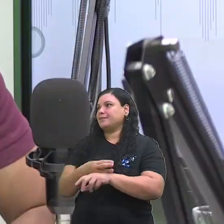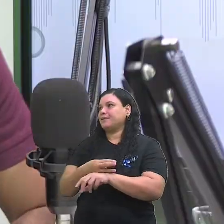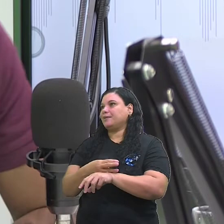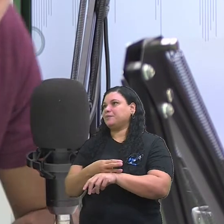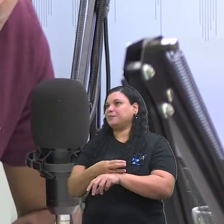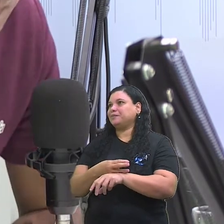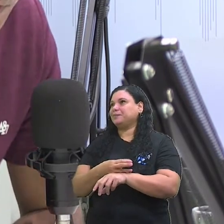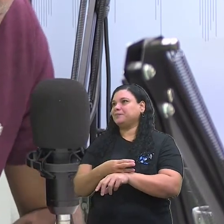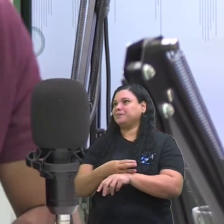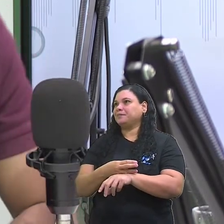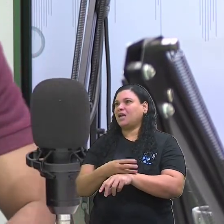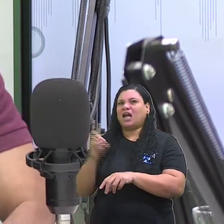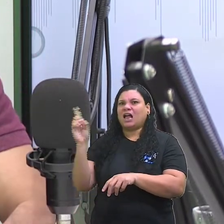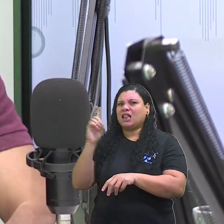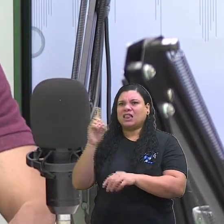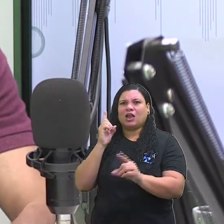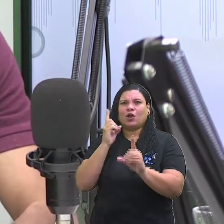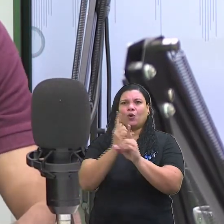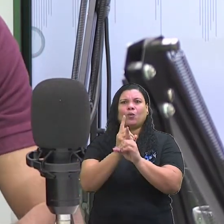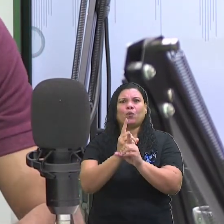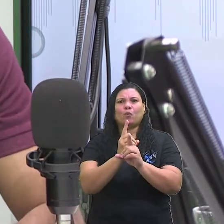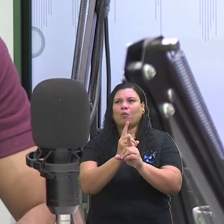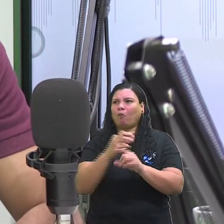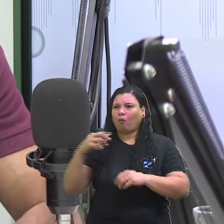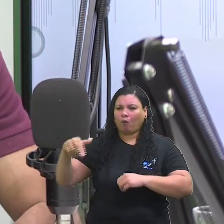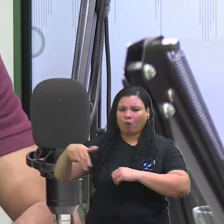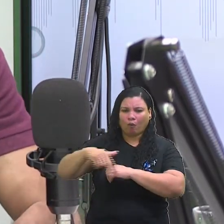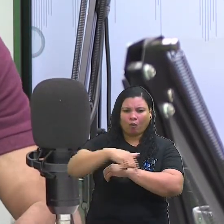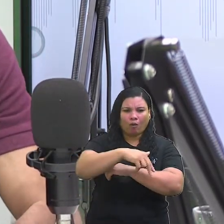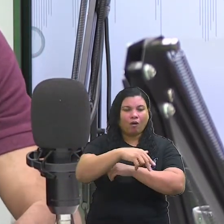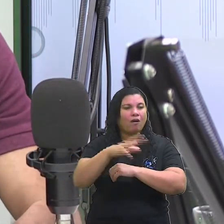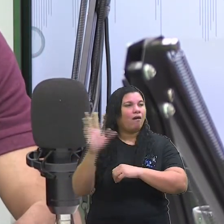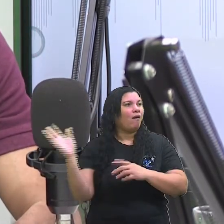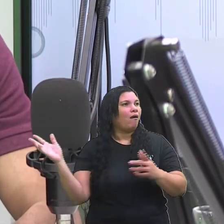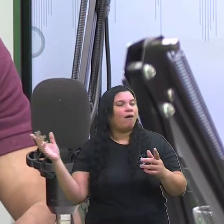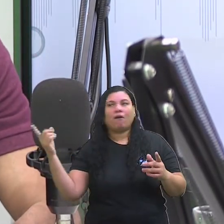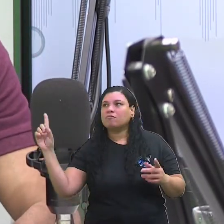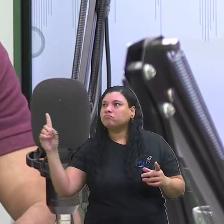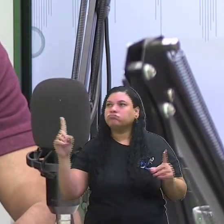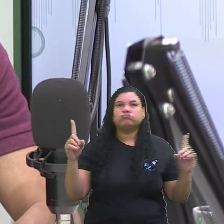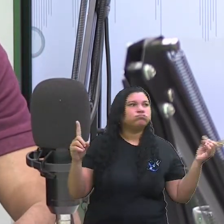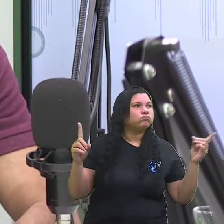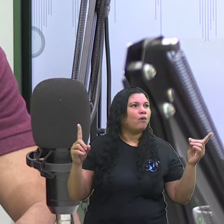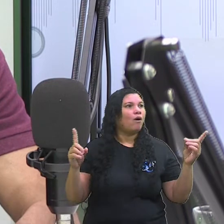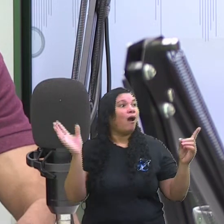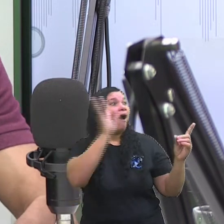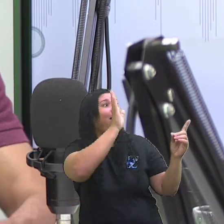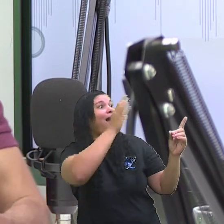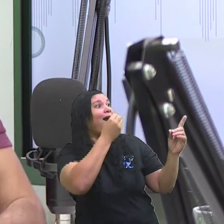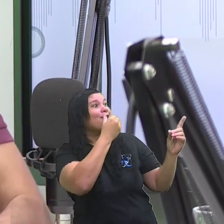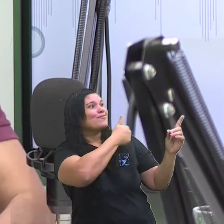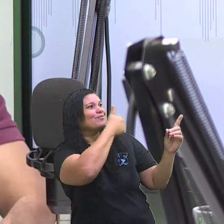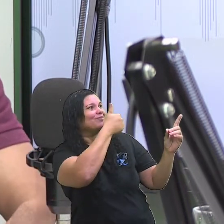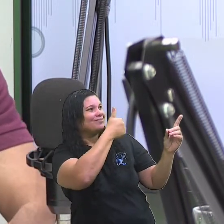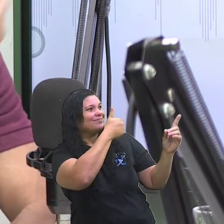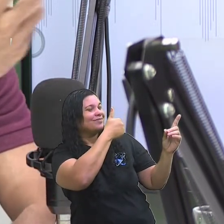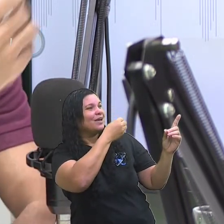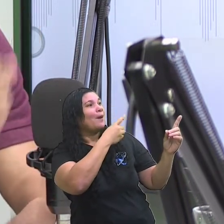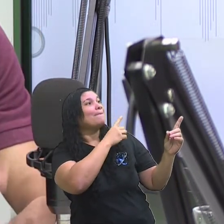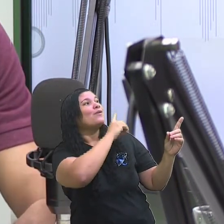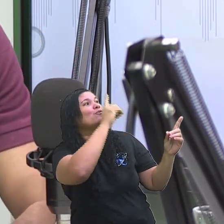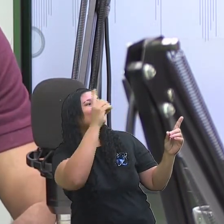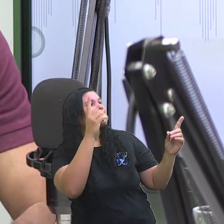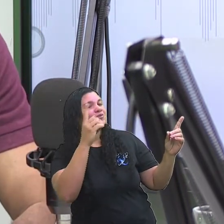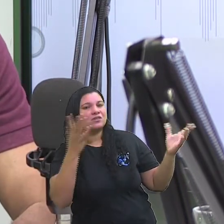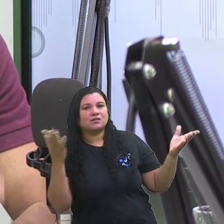coisa, eu vejo nada, queridos, nada substitui esse olho no